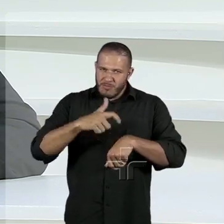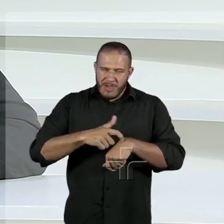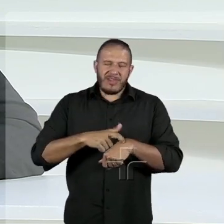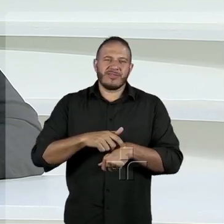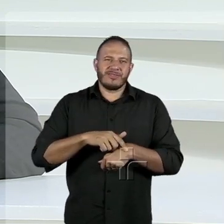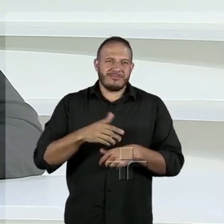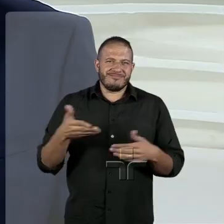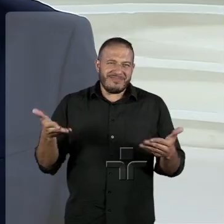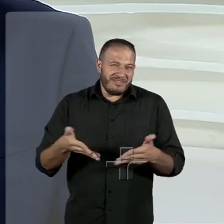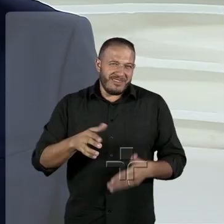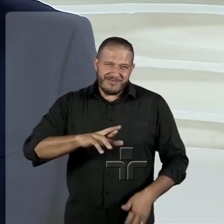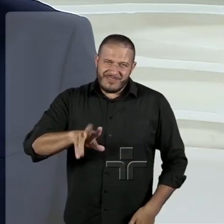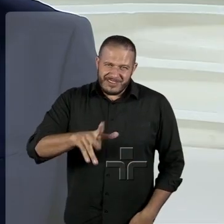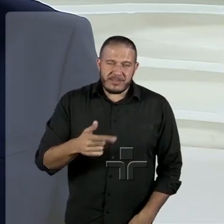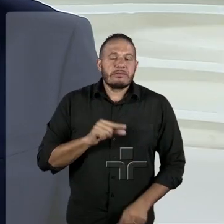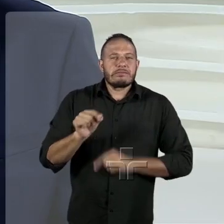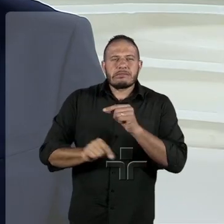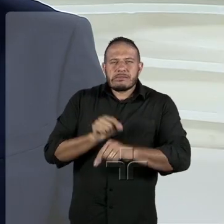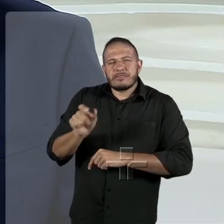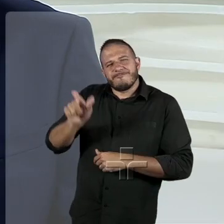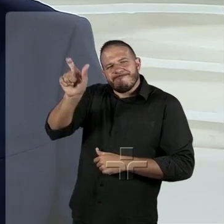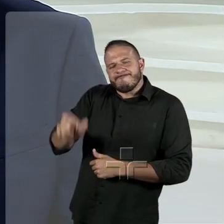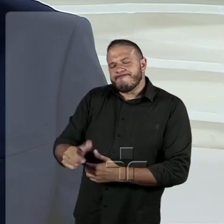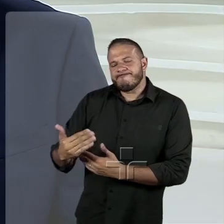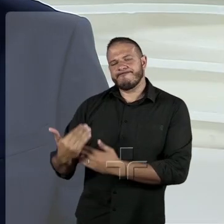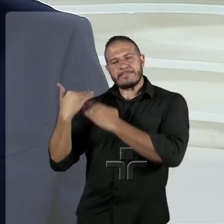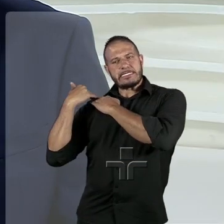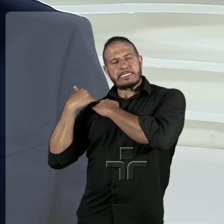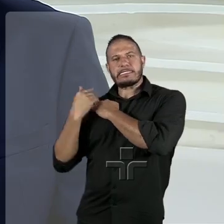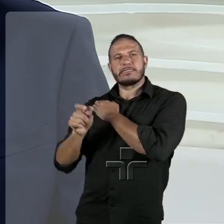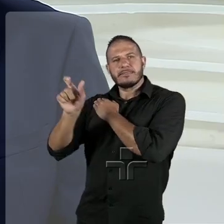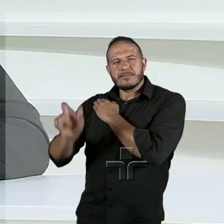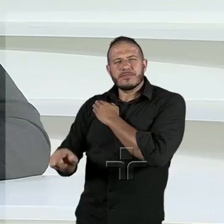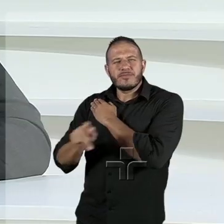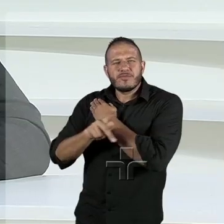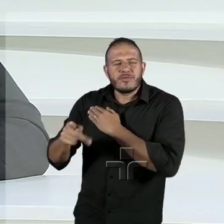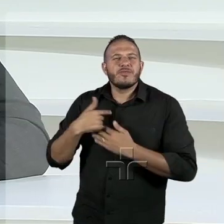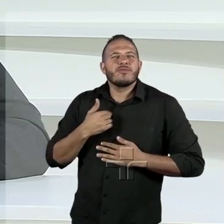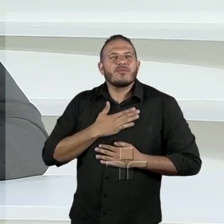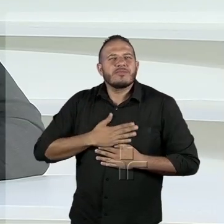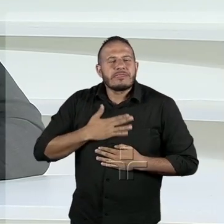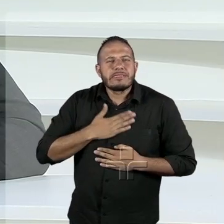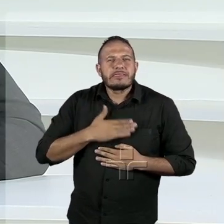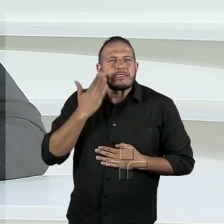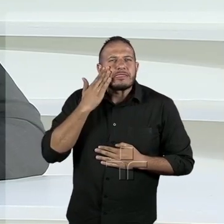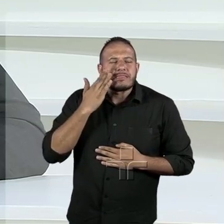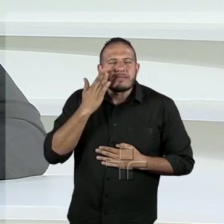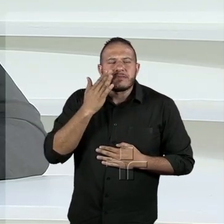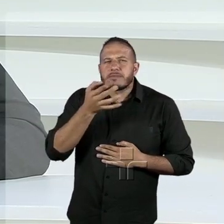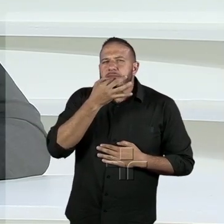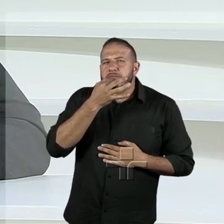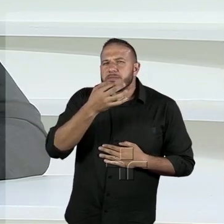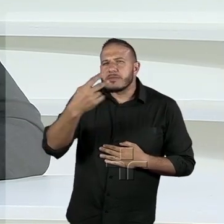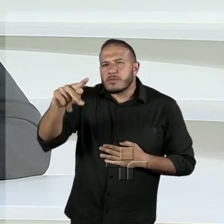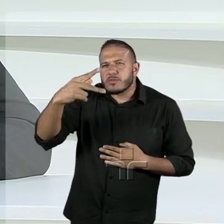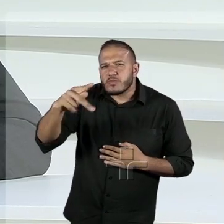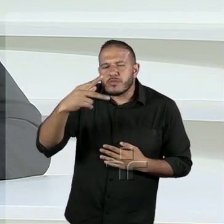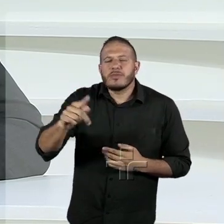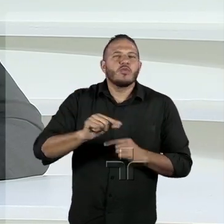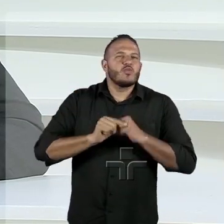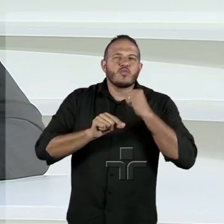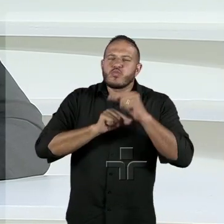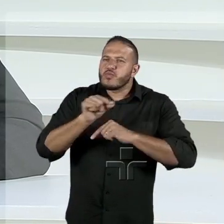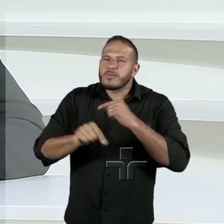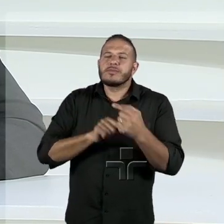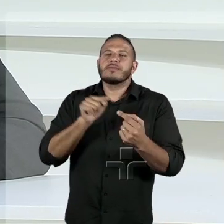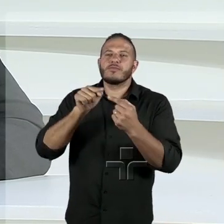avizinhando. E esse papel do professor, eu gostaria de saber a sua opinião com